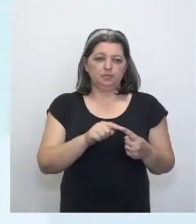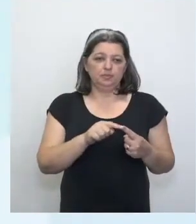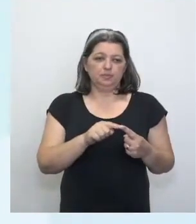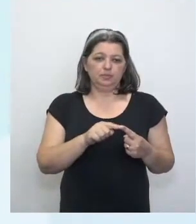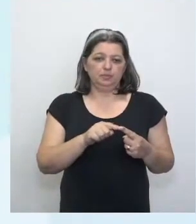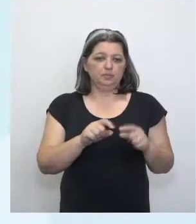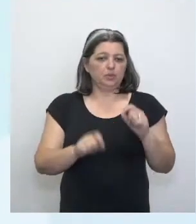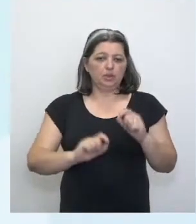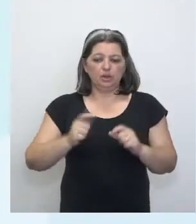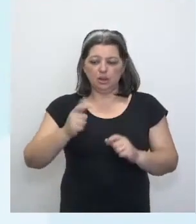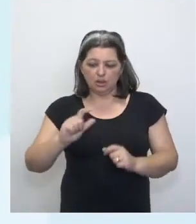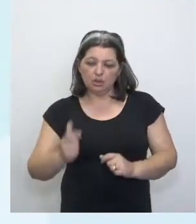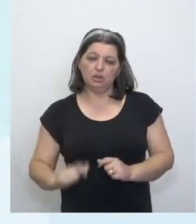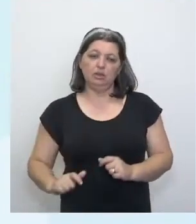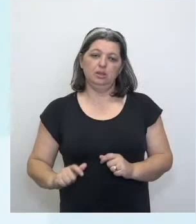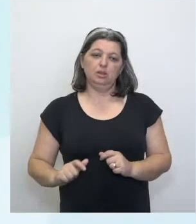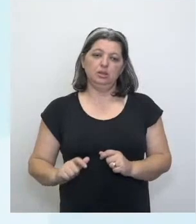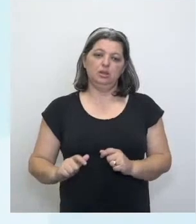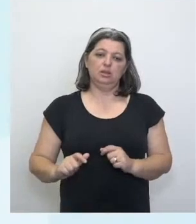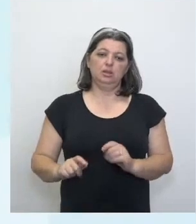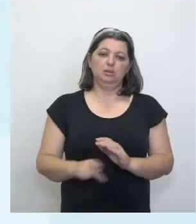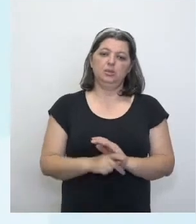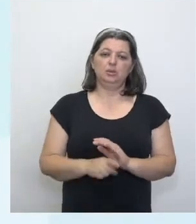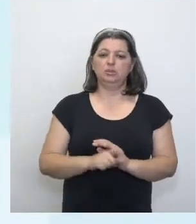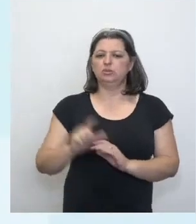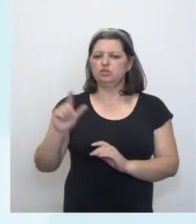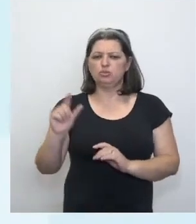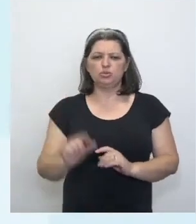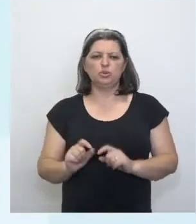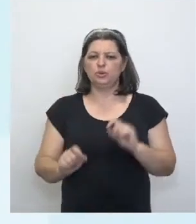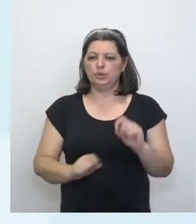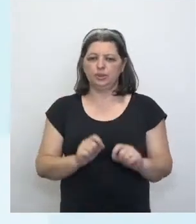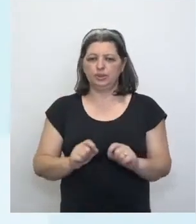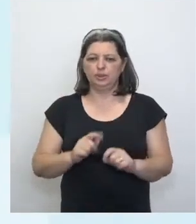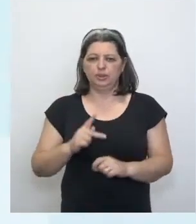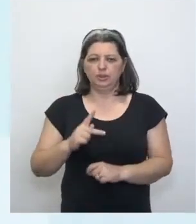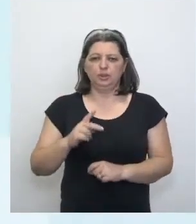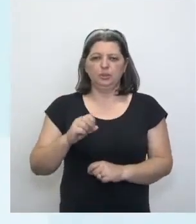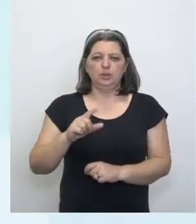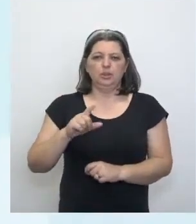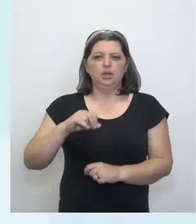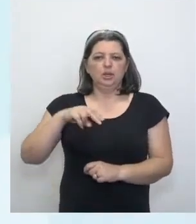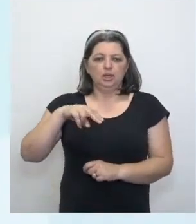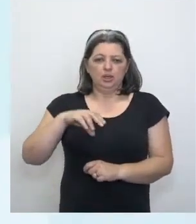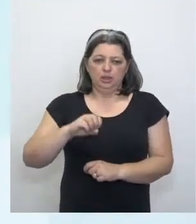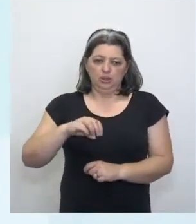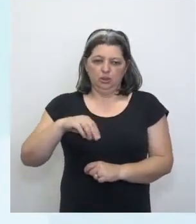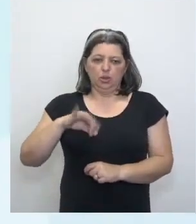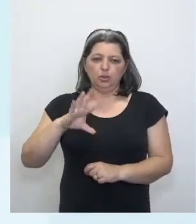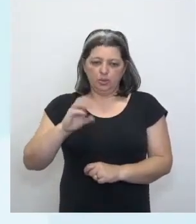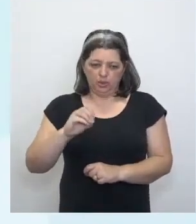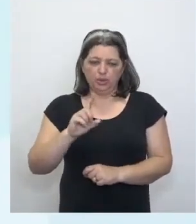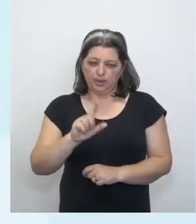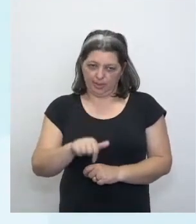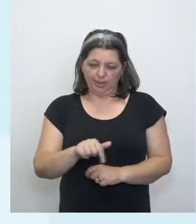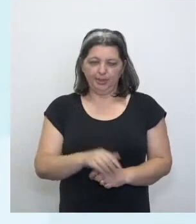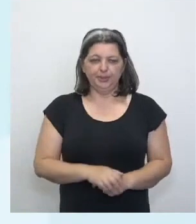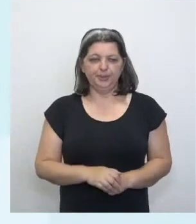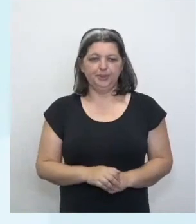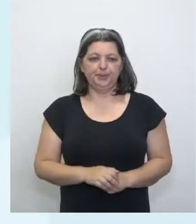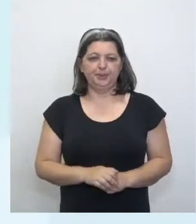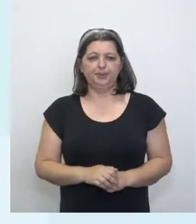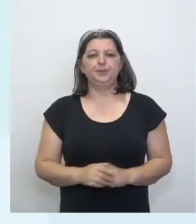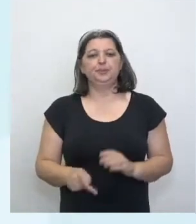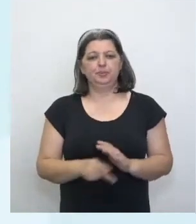é diminuir o grau de um polinômio. Então nas últimas aulas a gente estava falando de equações polinomiais, falamos de equações de